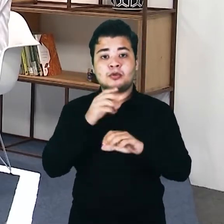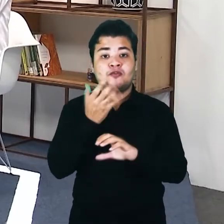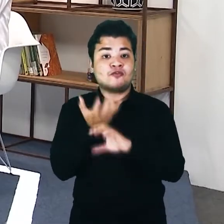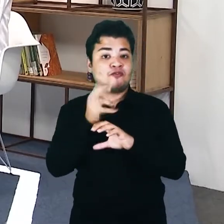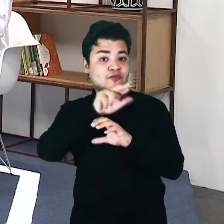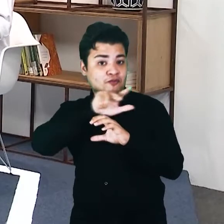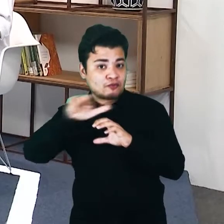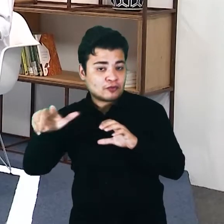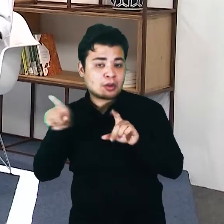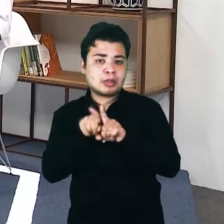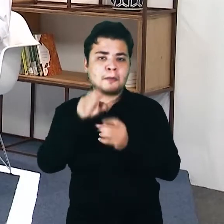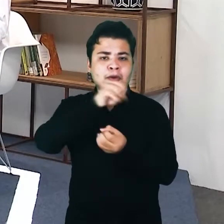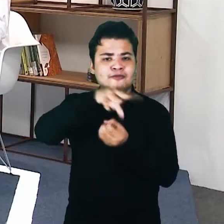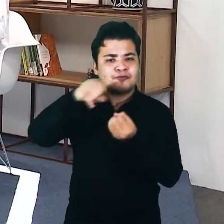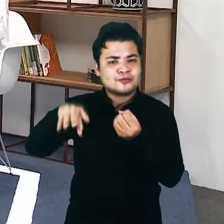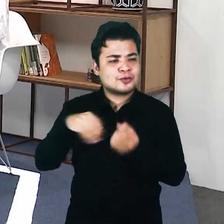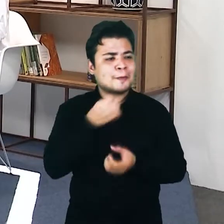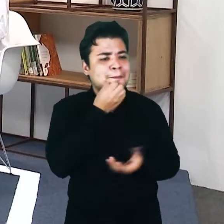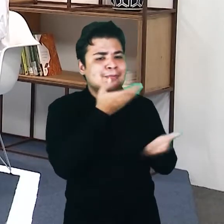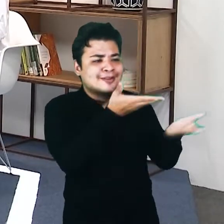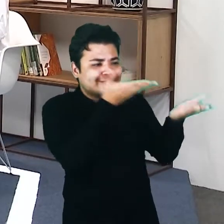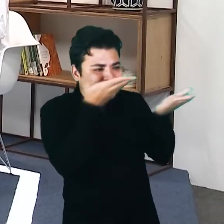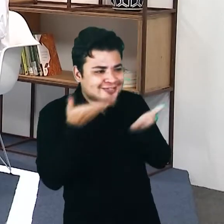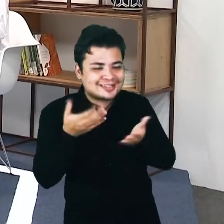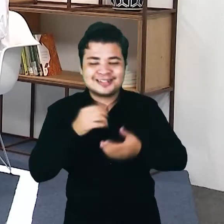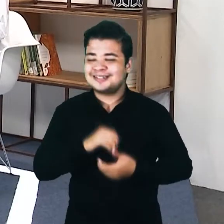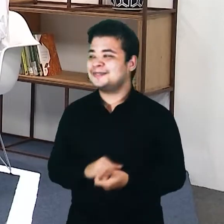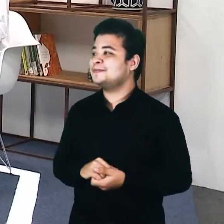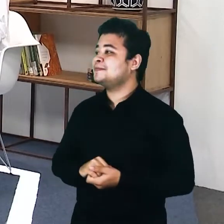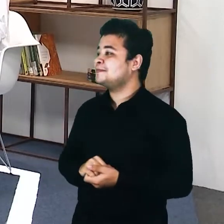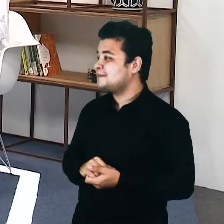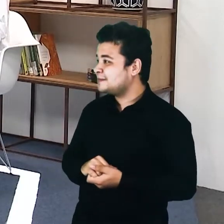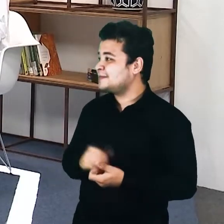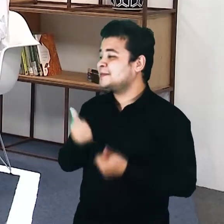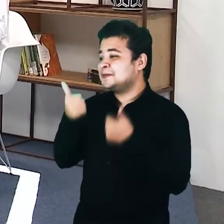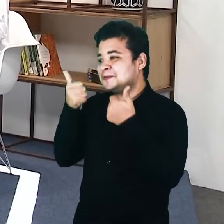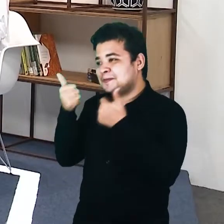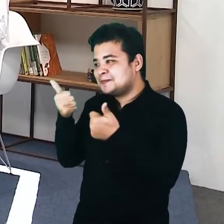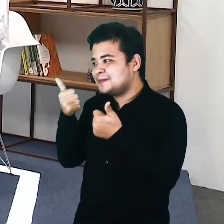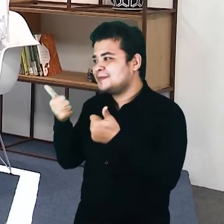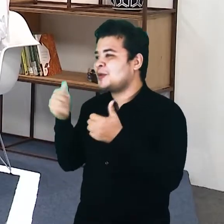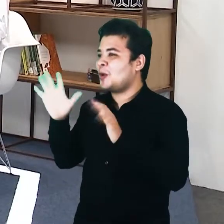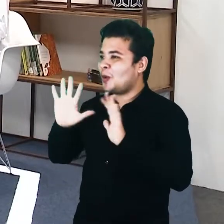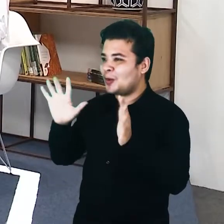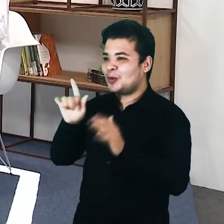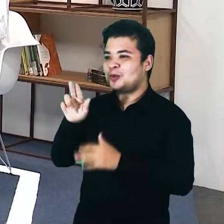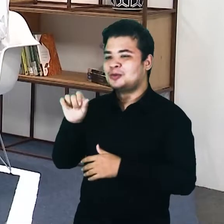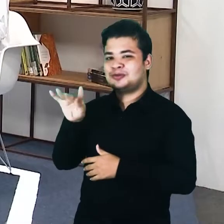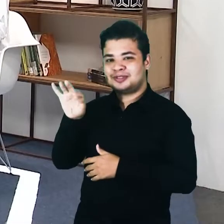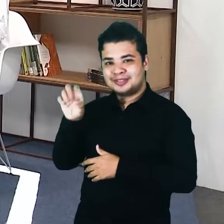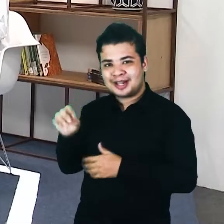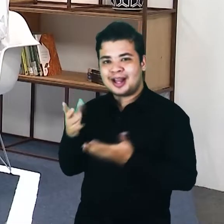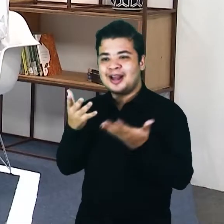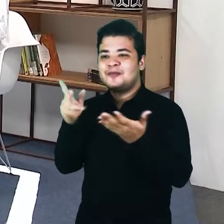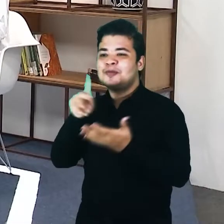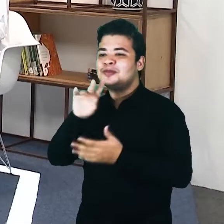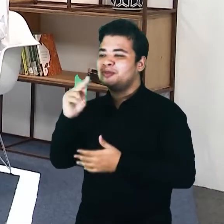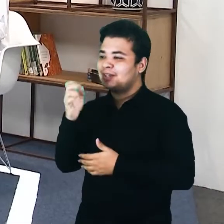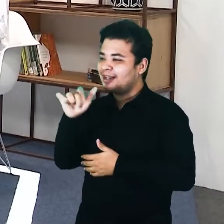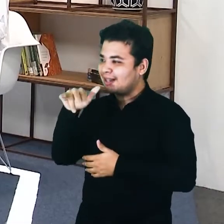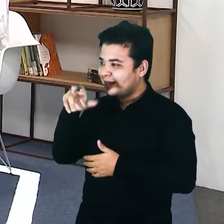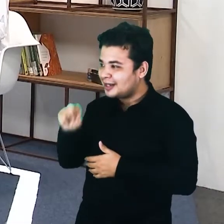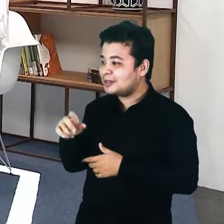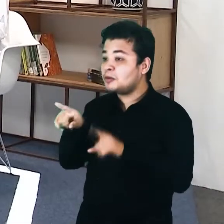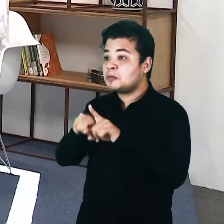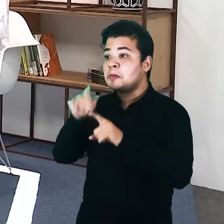muito bem-vinda, Ana. Boa noite. Como vai? Tudo bem? Tudo bem? Olá, Gustavo. Olá, Heleno. Olá